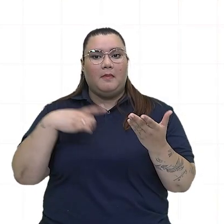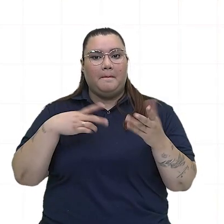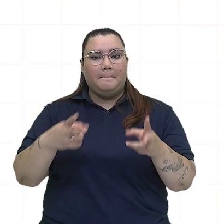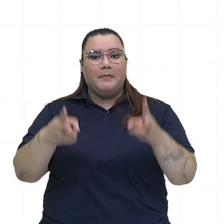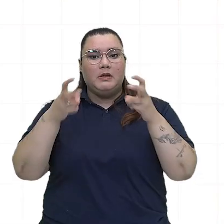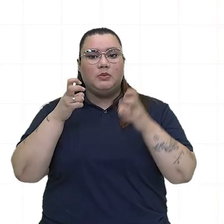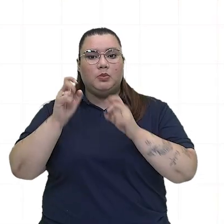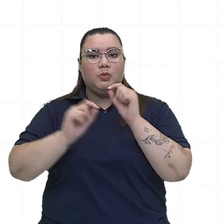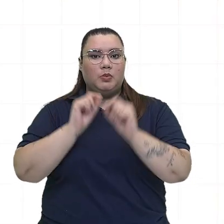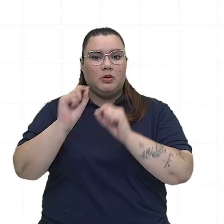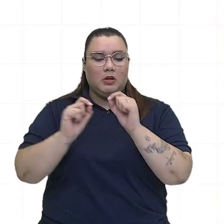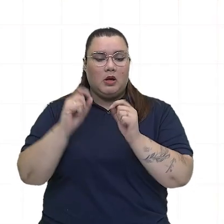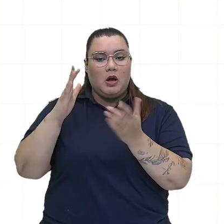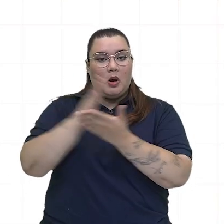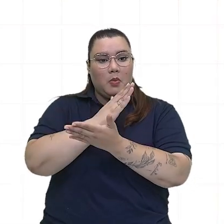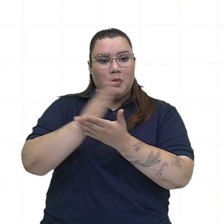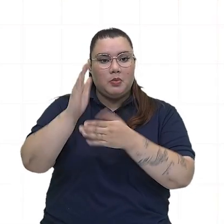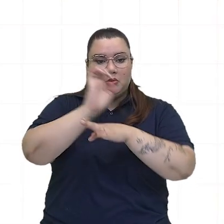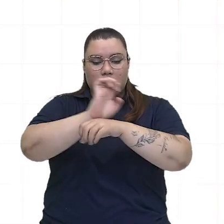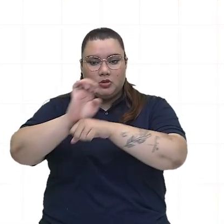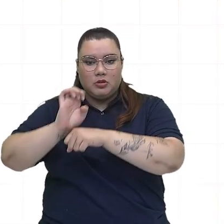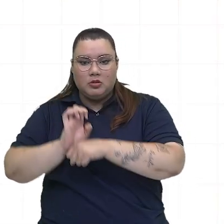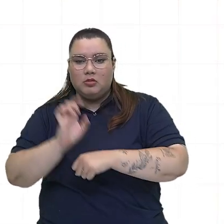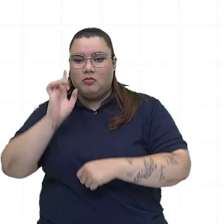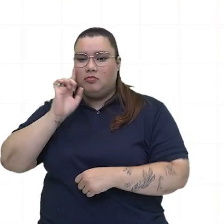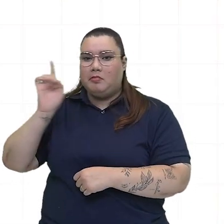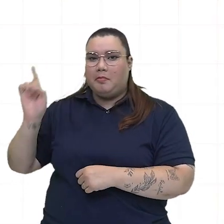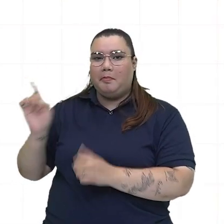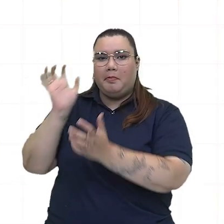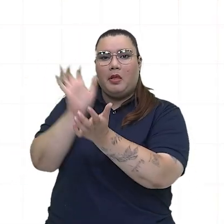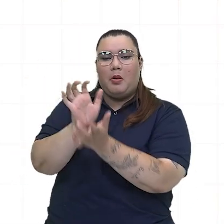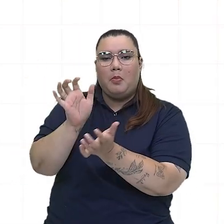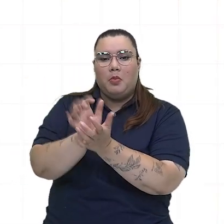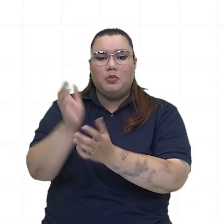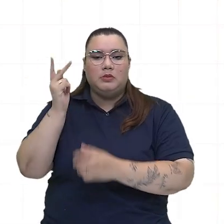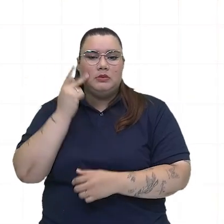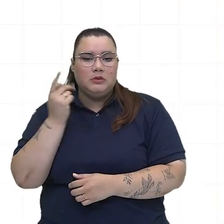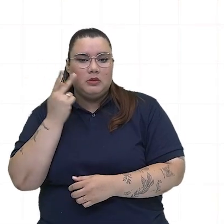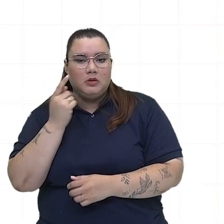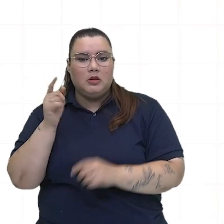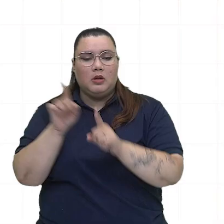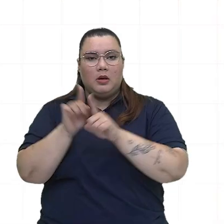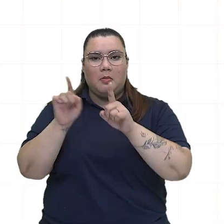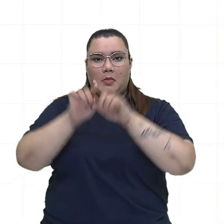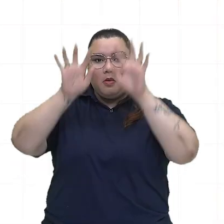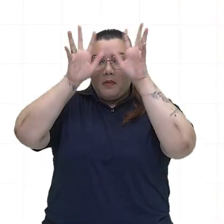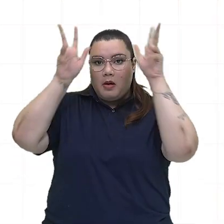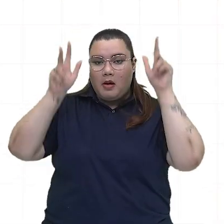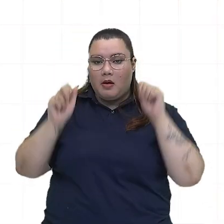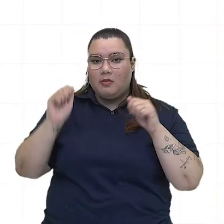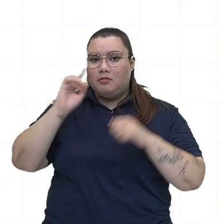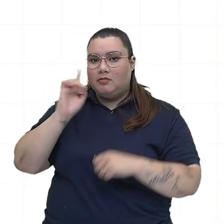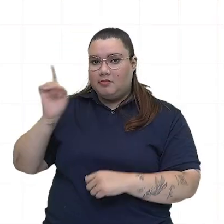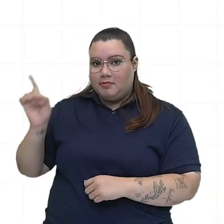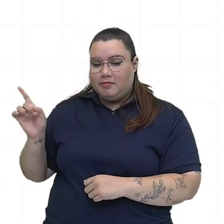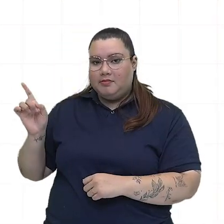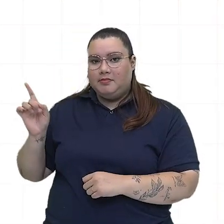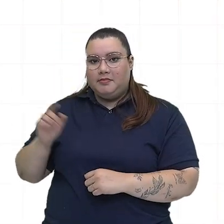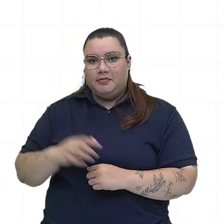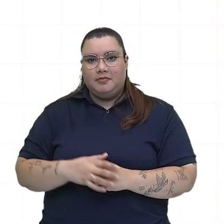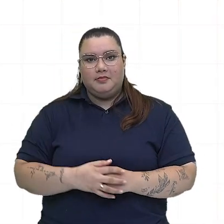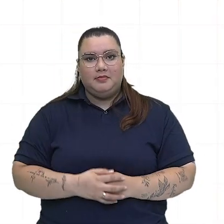vocês podem estar observando que alguns estados, como Pernambuco, Ceará e Acre, eles têm as